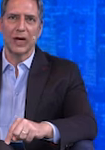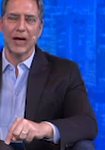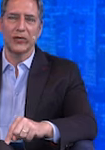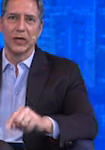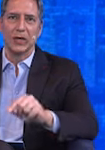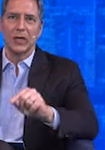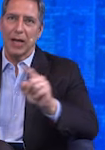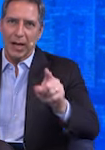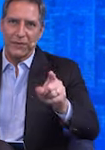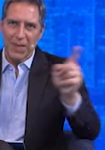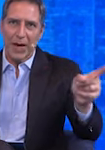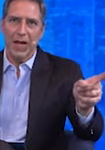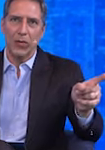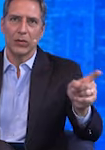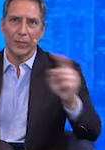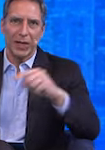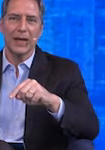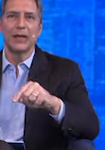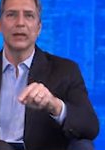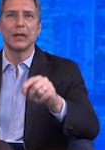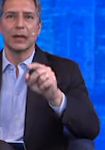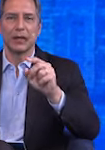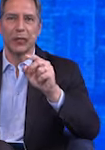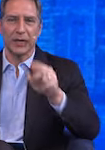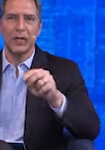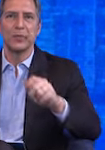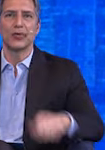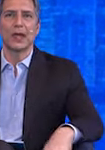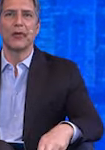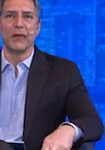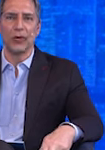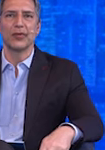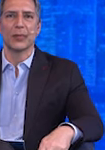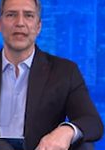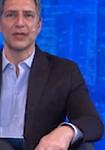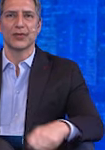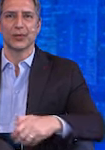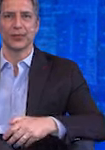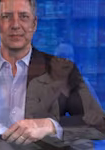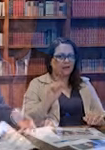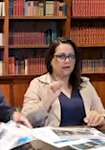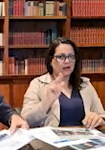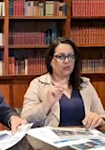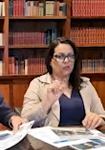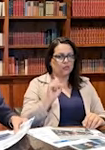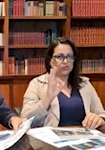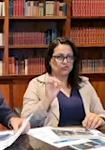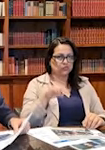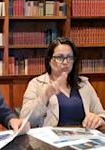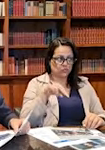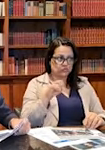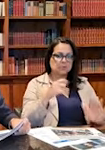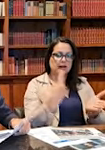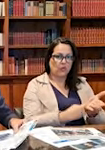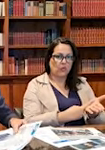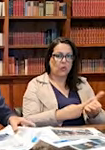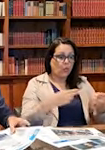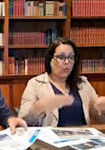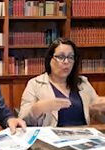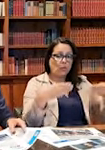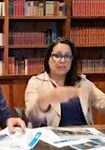era o relator do caso e na Live semanal também Na quinta o presidente bolsonaro falou sobre esse assunto é o ministro Castro